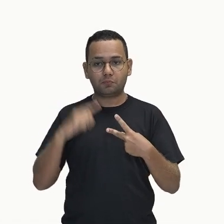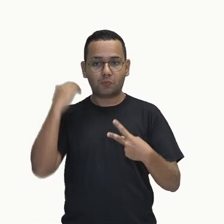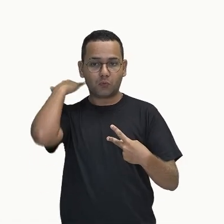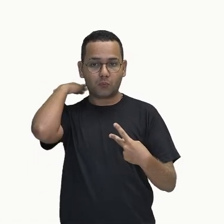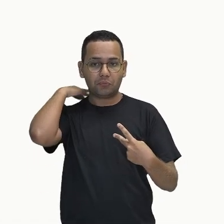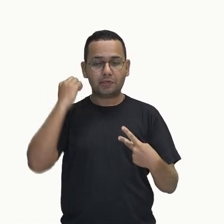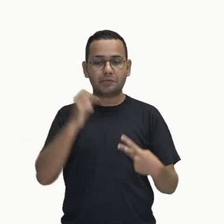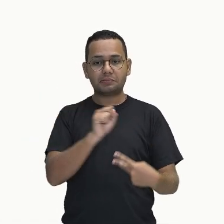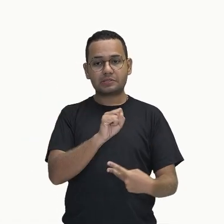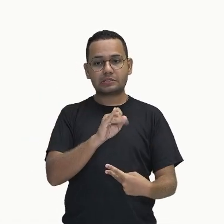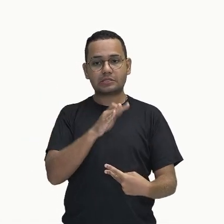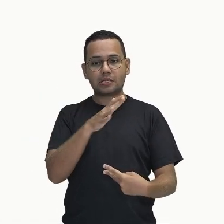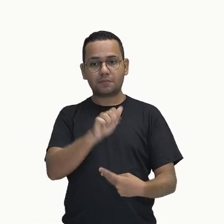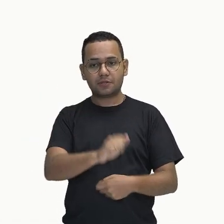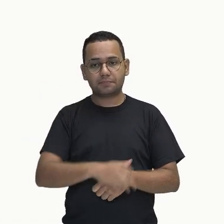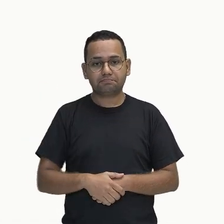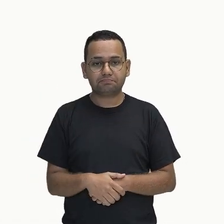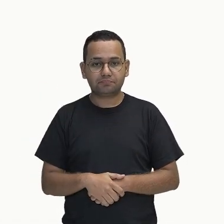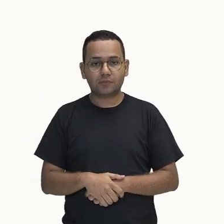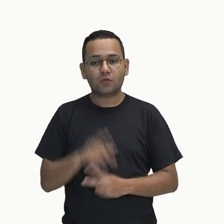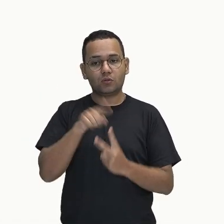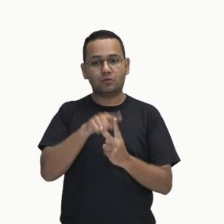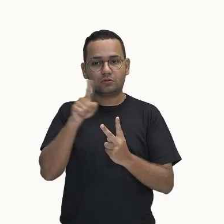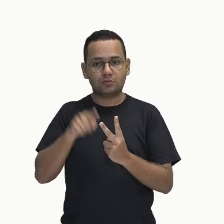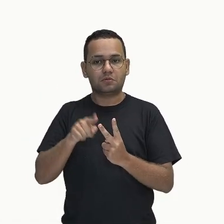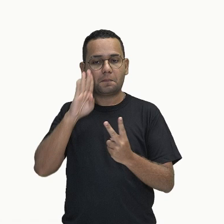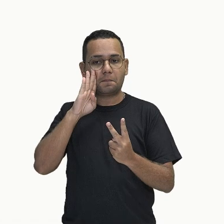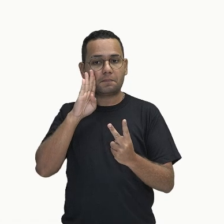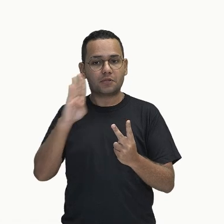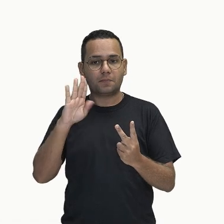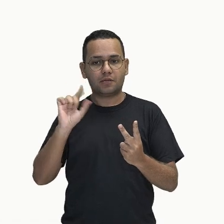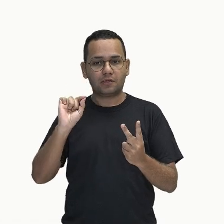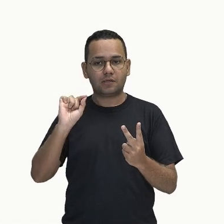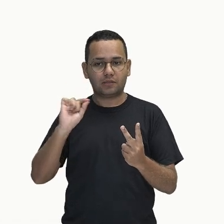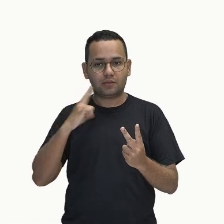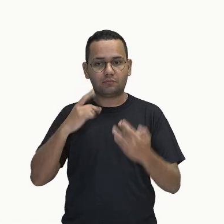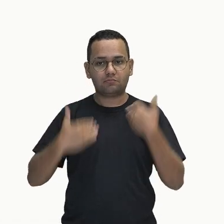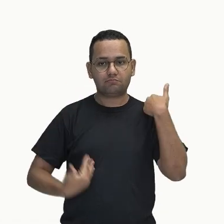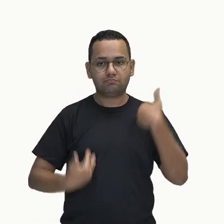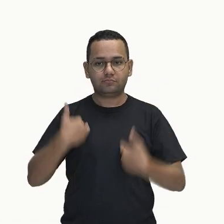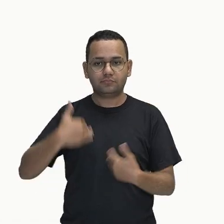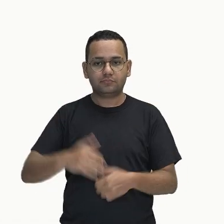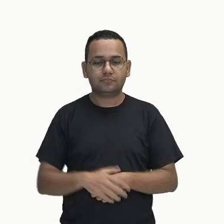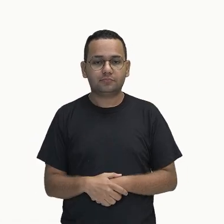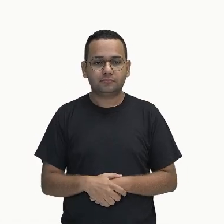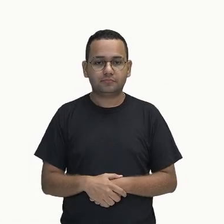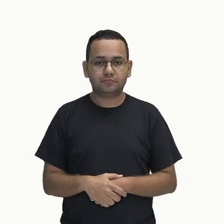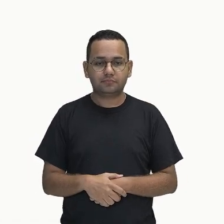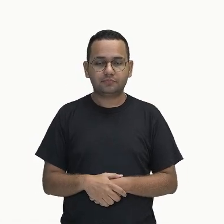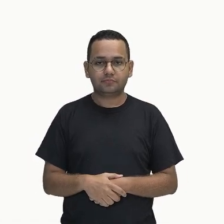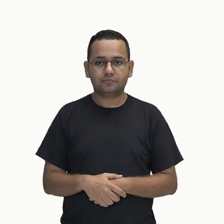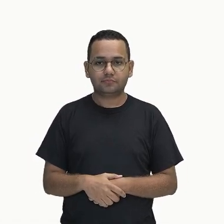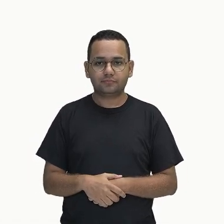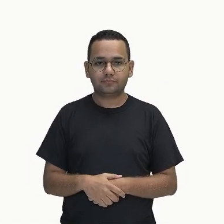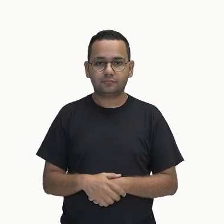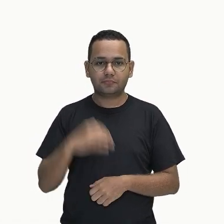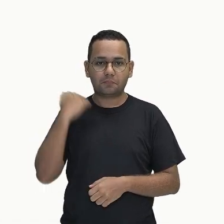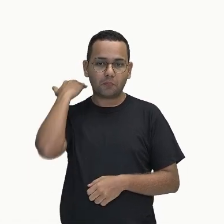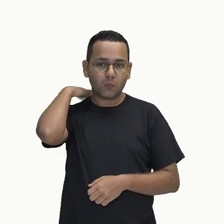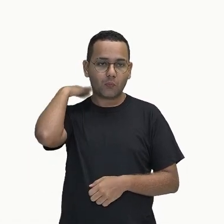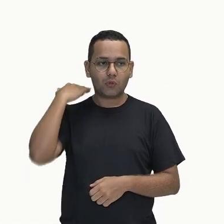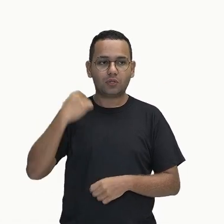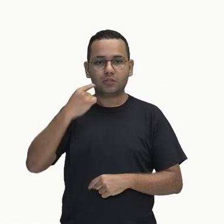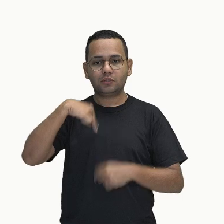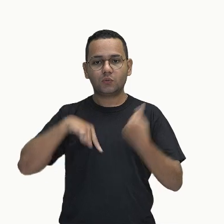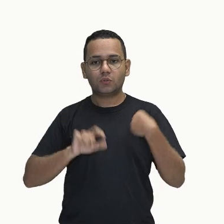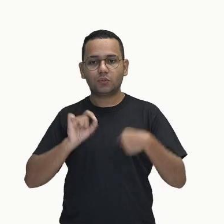Esses são os 2 tipos de circulação que existem no corpo humano. A circulação pulmonar, que